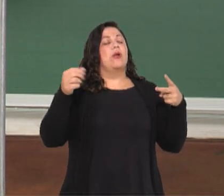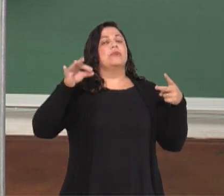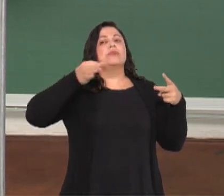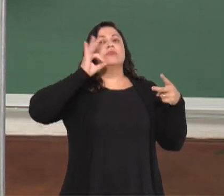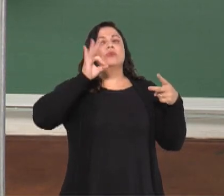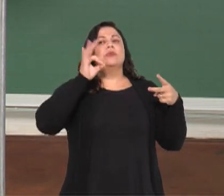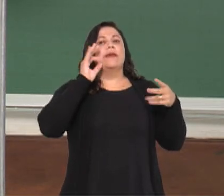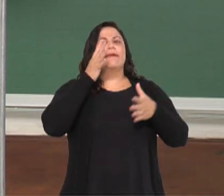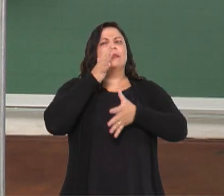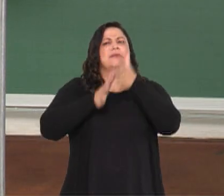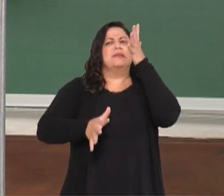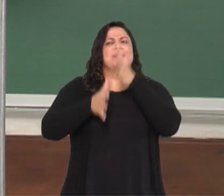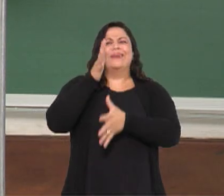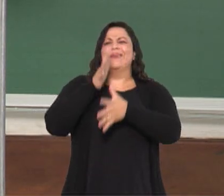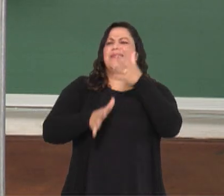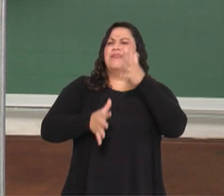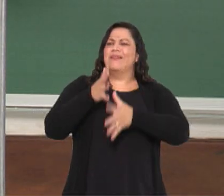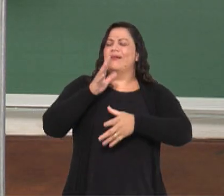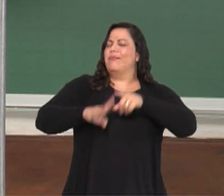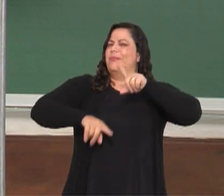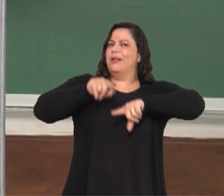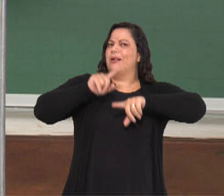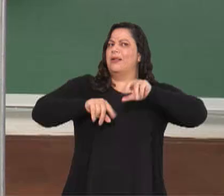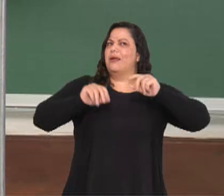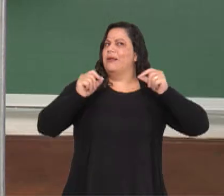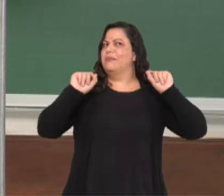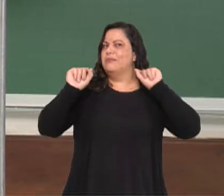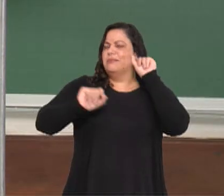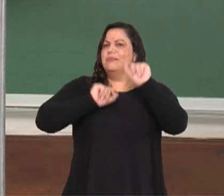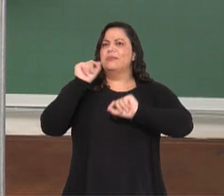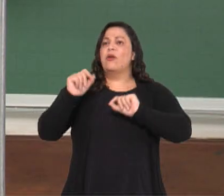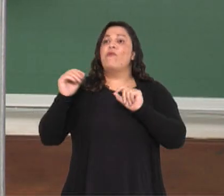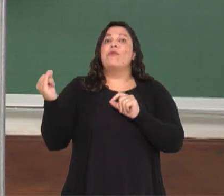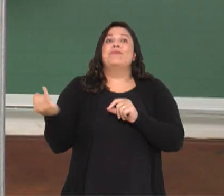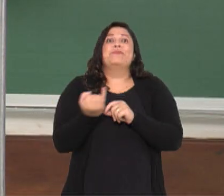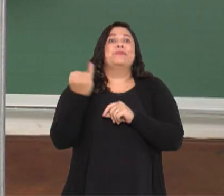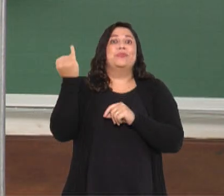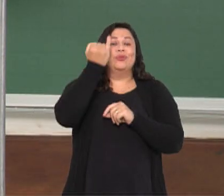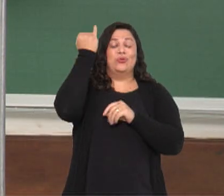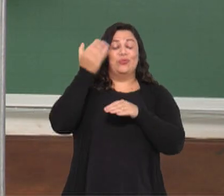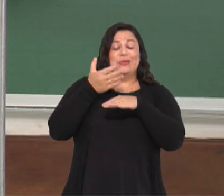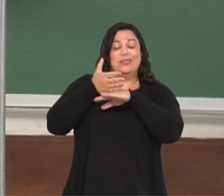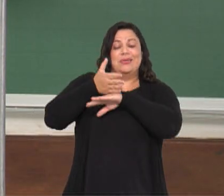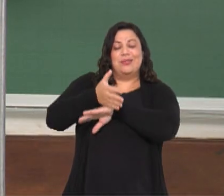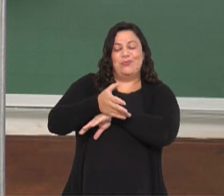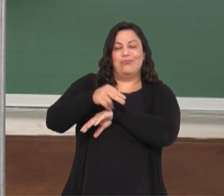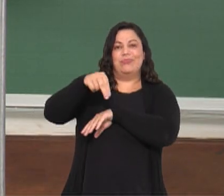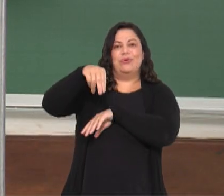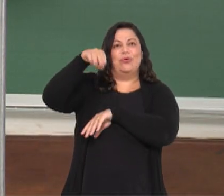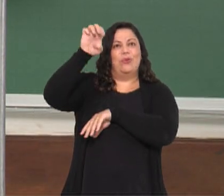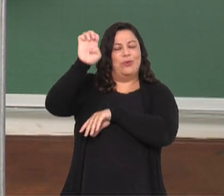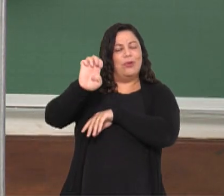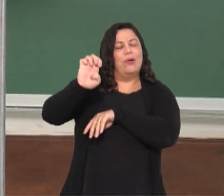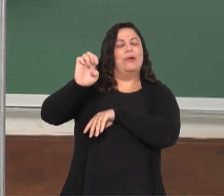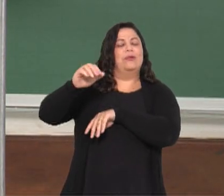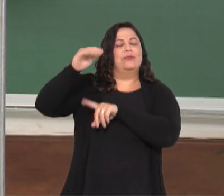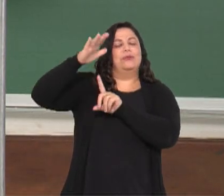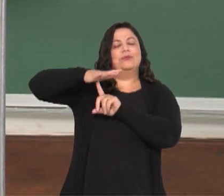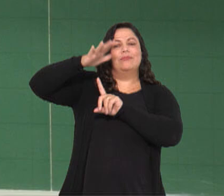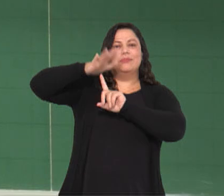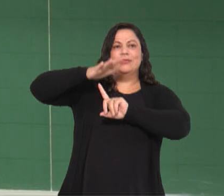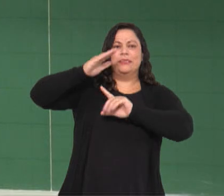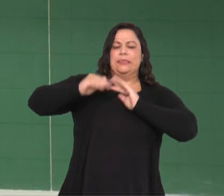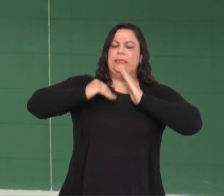sua produção. Então o café inicialmente ele foi muito importante para a ocupação do norte do Paraná, né, foi muito importante para